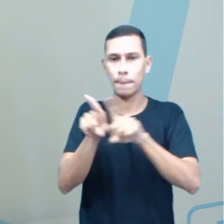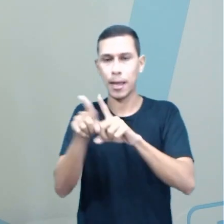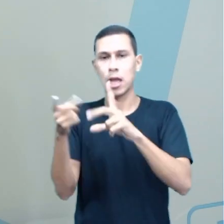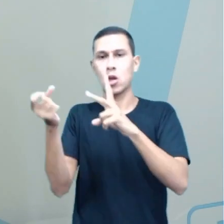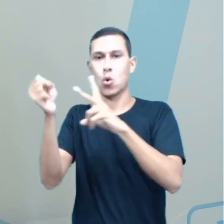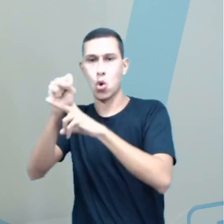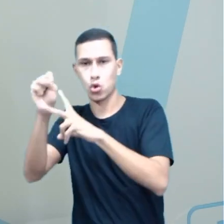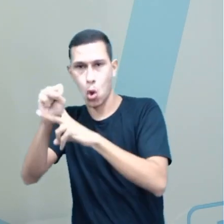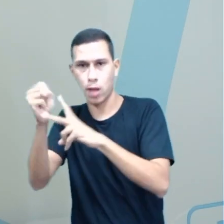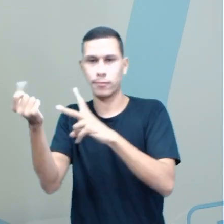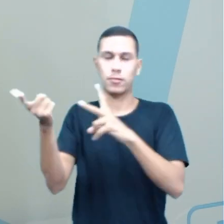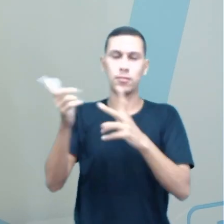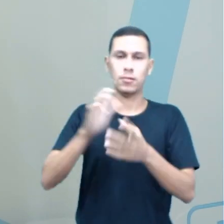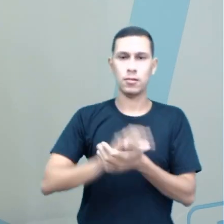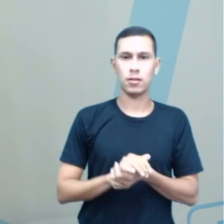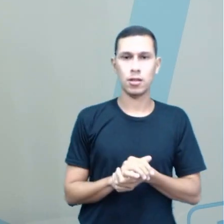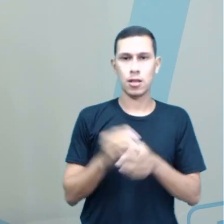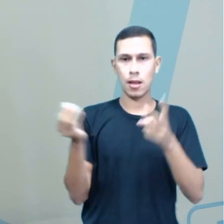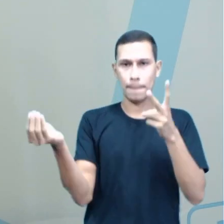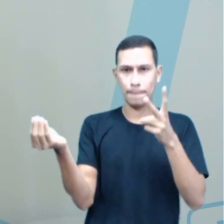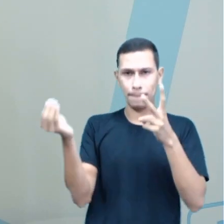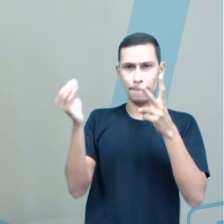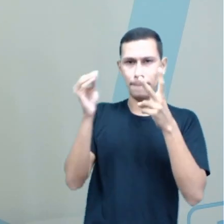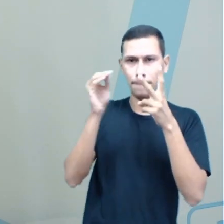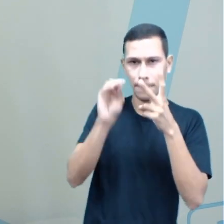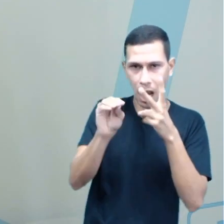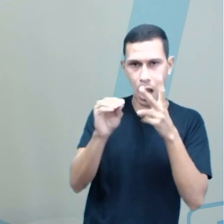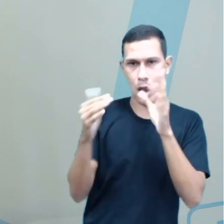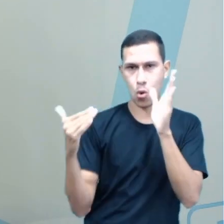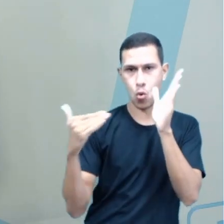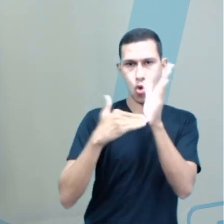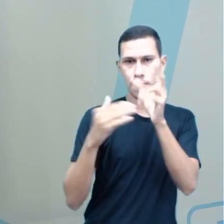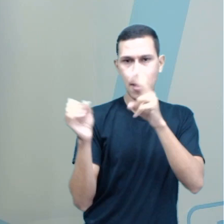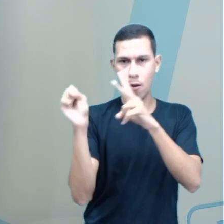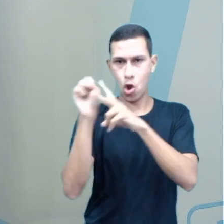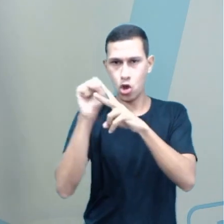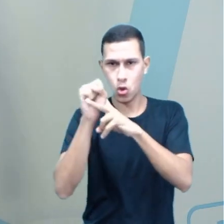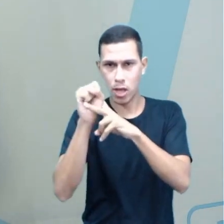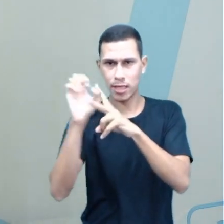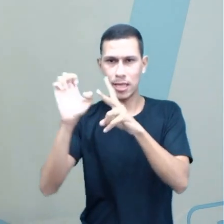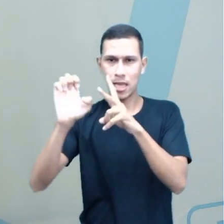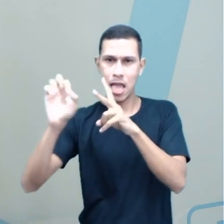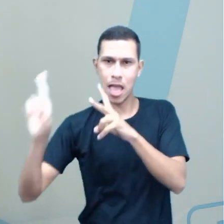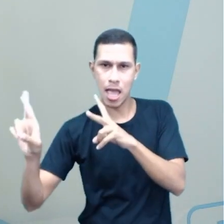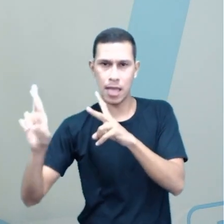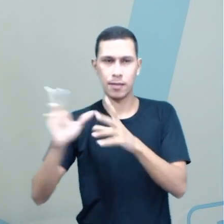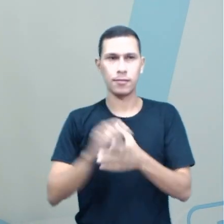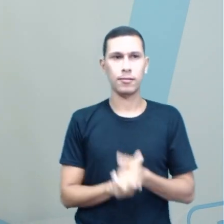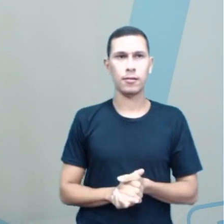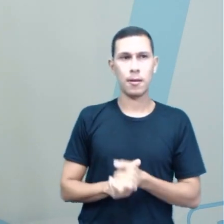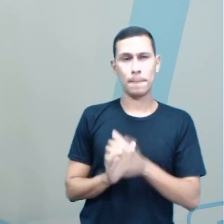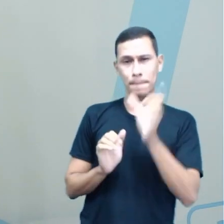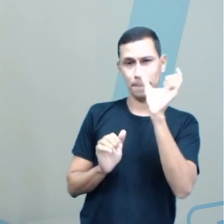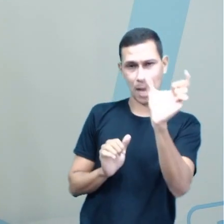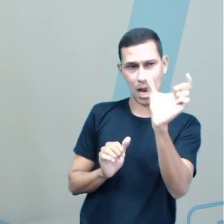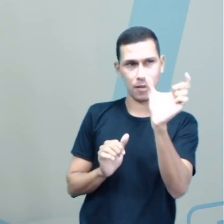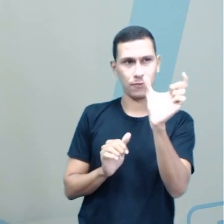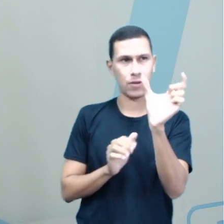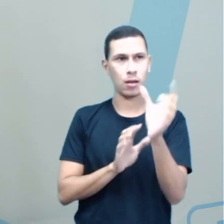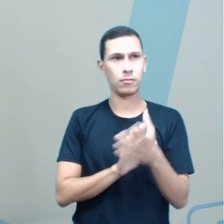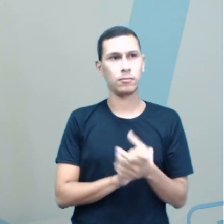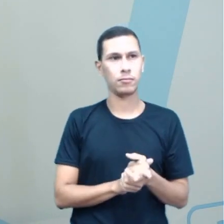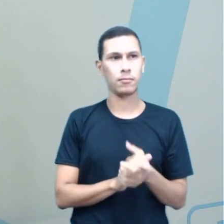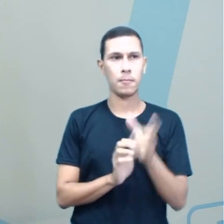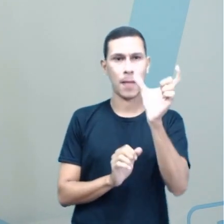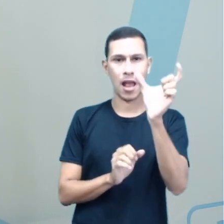última consoante depois de acrescentar o ER. Por exemplo, a palavra big é um adjetivo, certo?